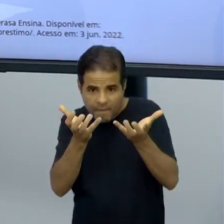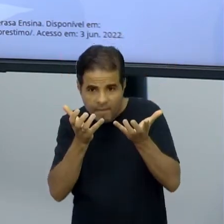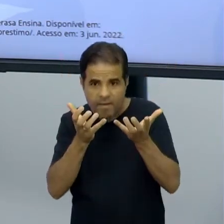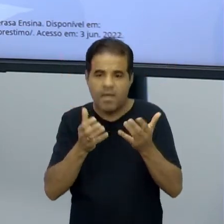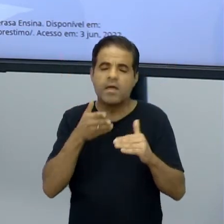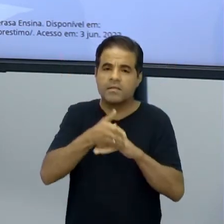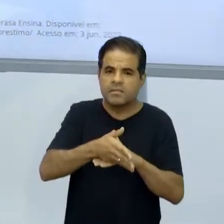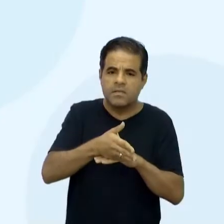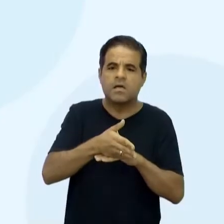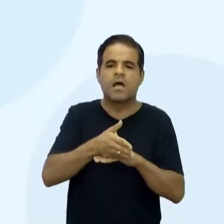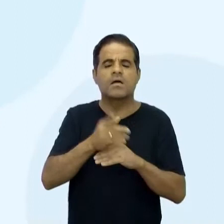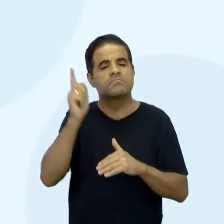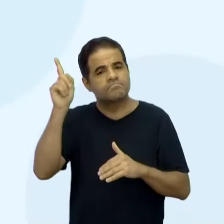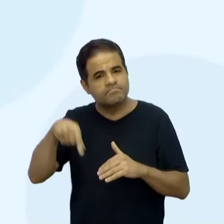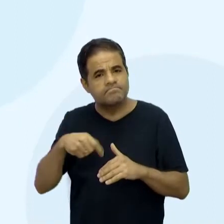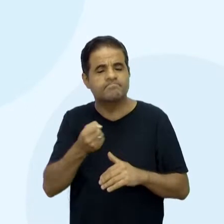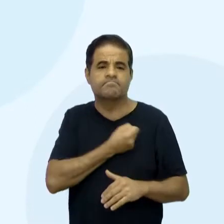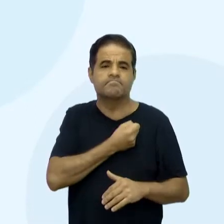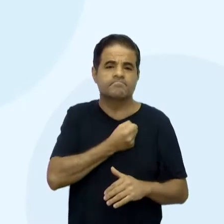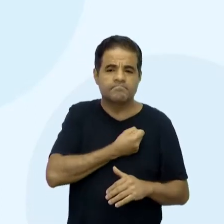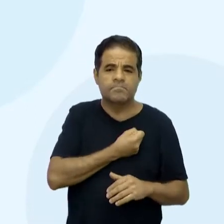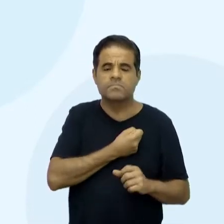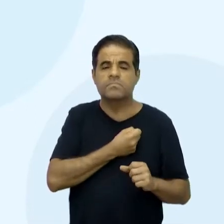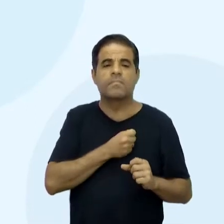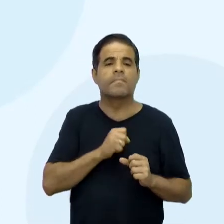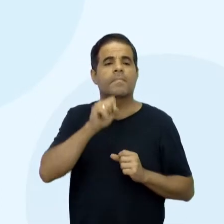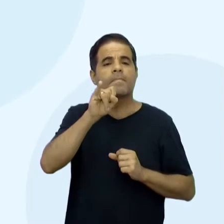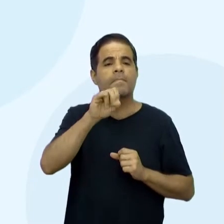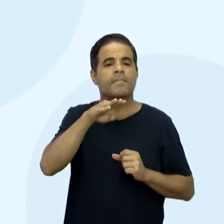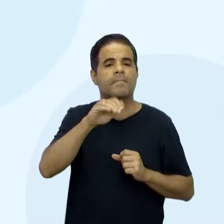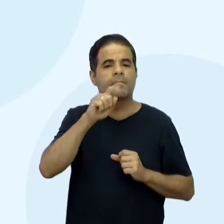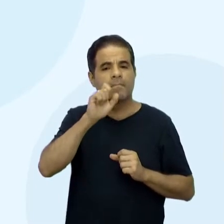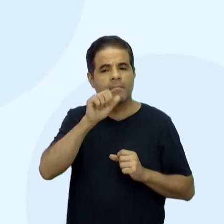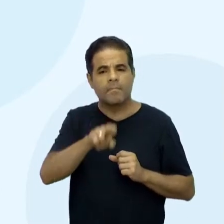entrar, simulador de empréstimo,